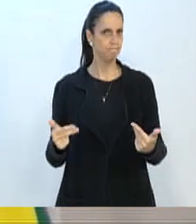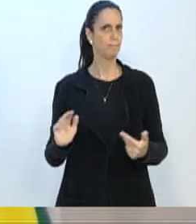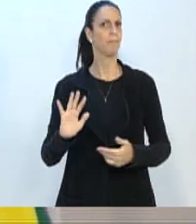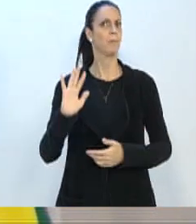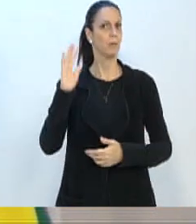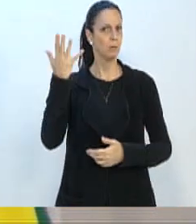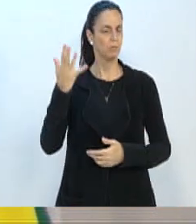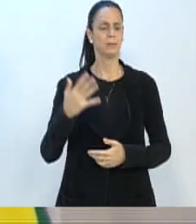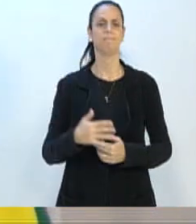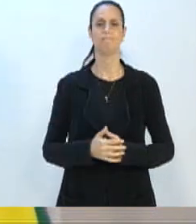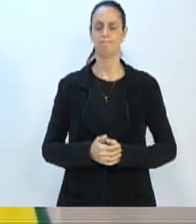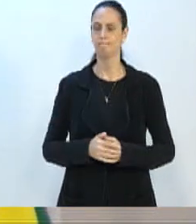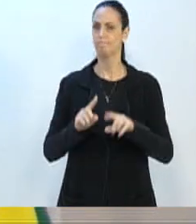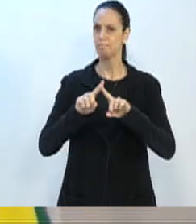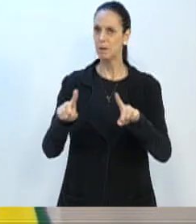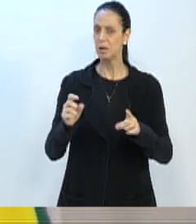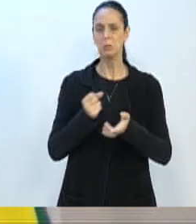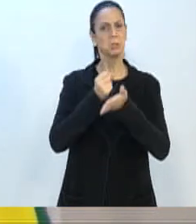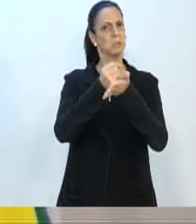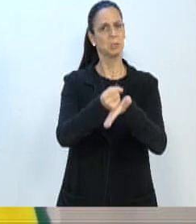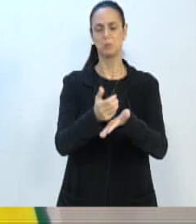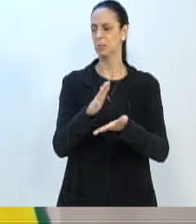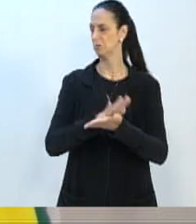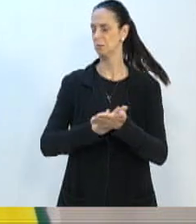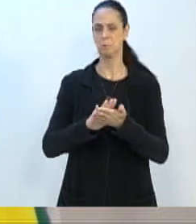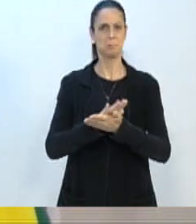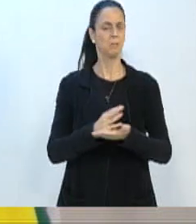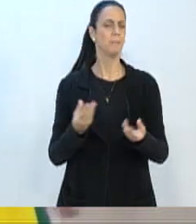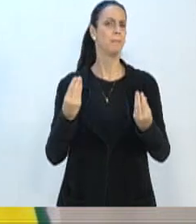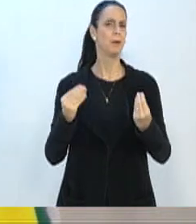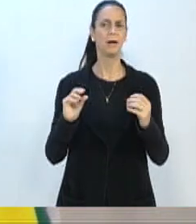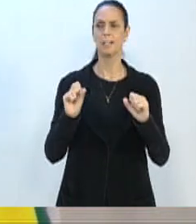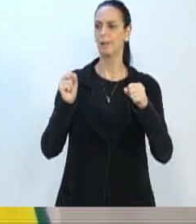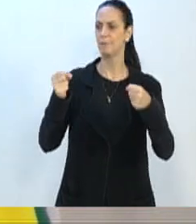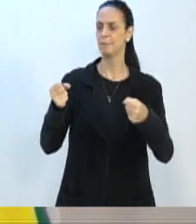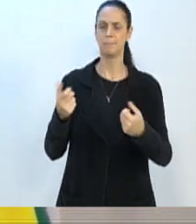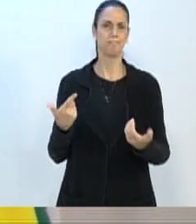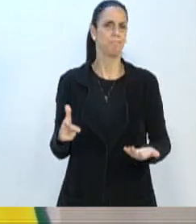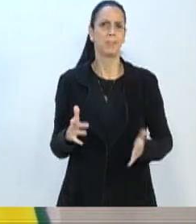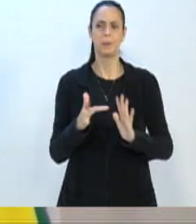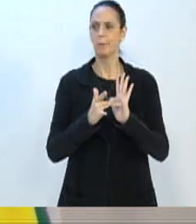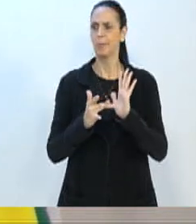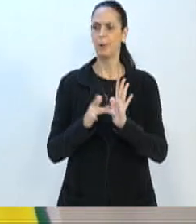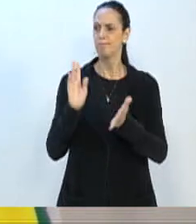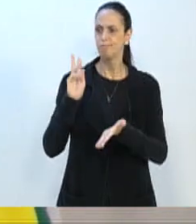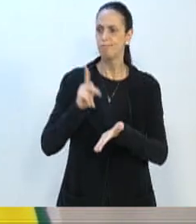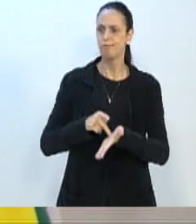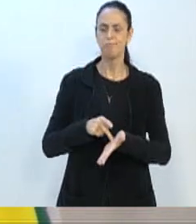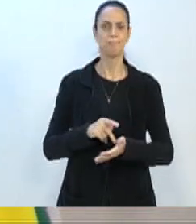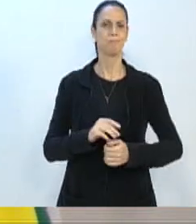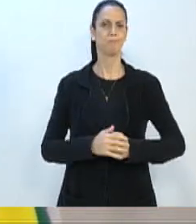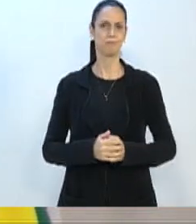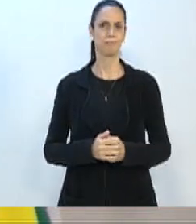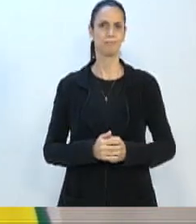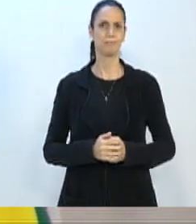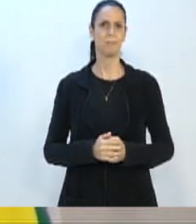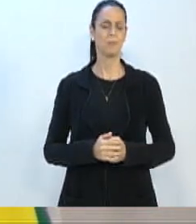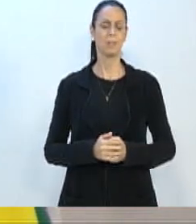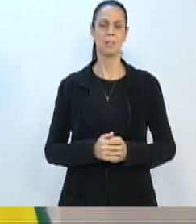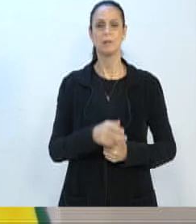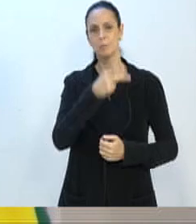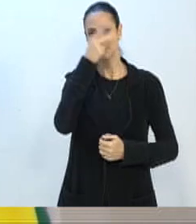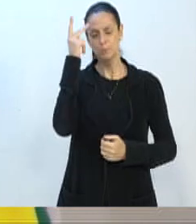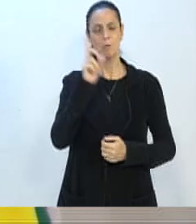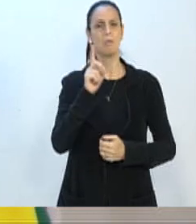não são não tem uma pauta justificável alguma apenas né a pauta antidemocracia